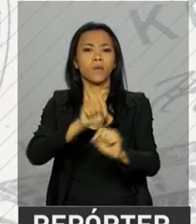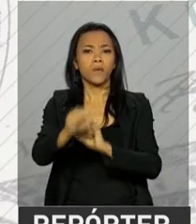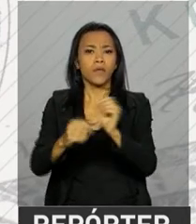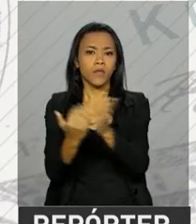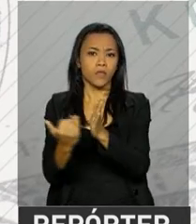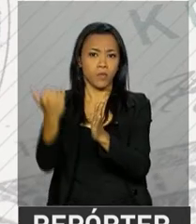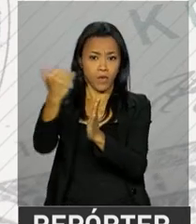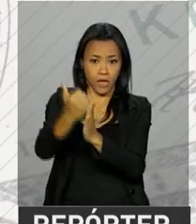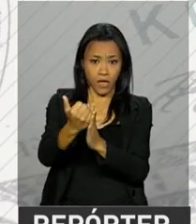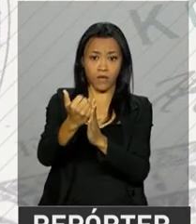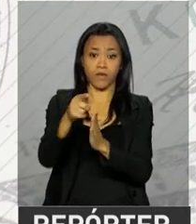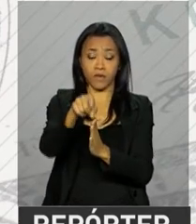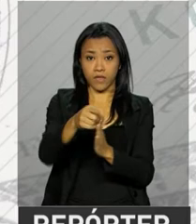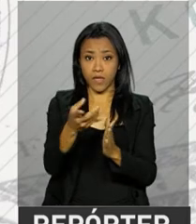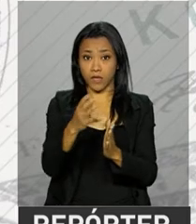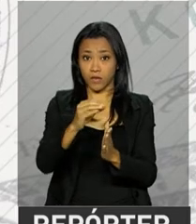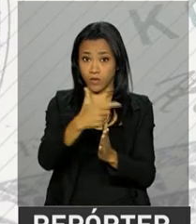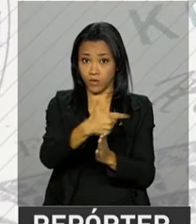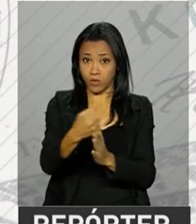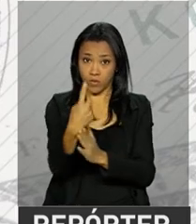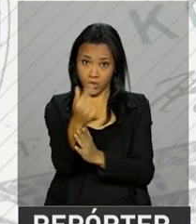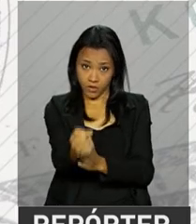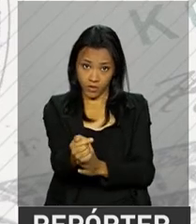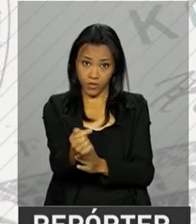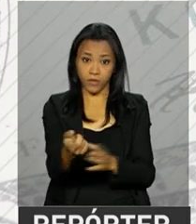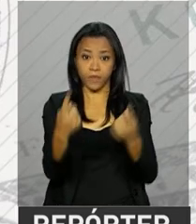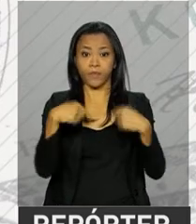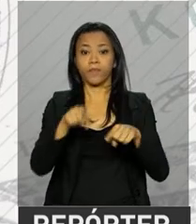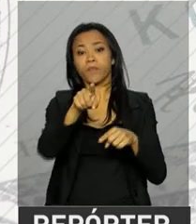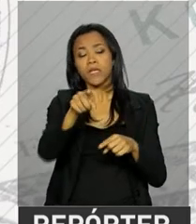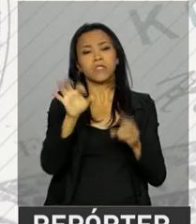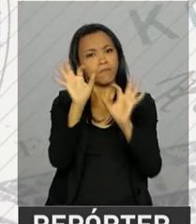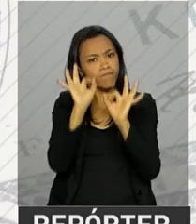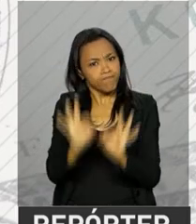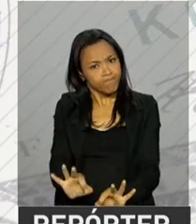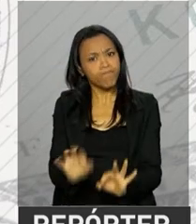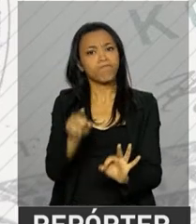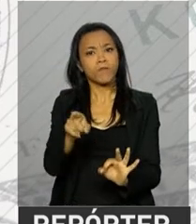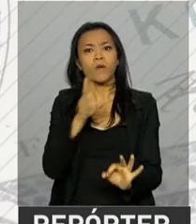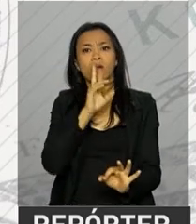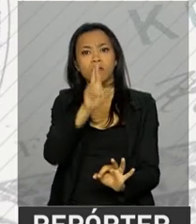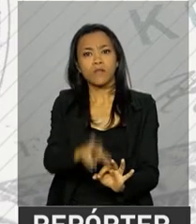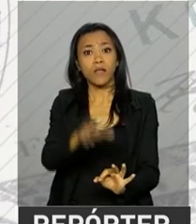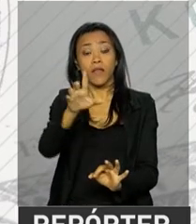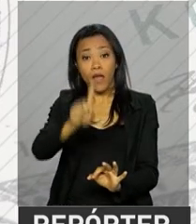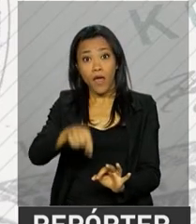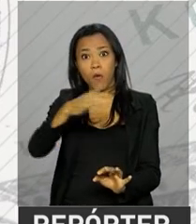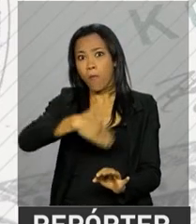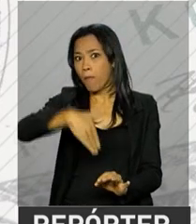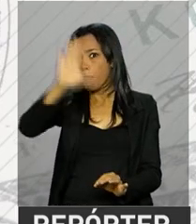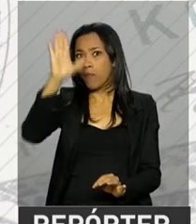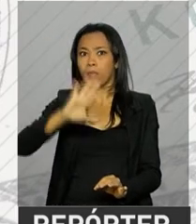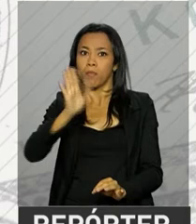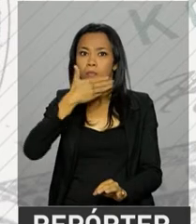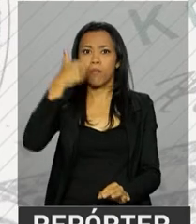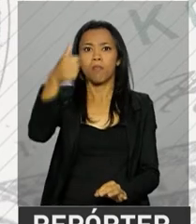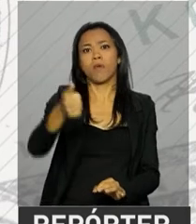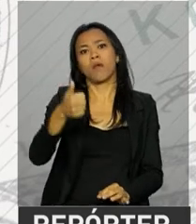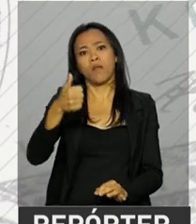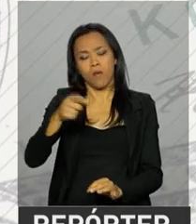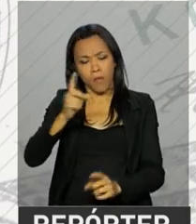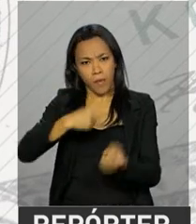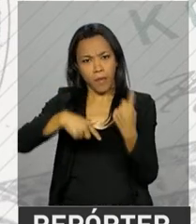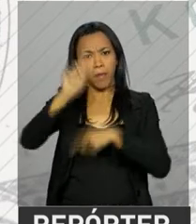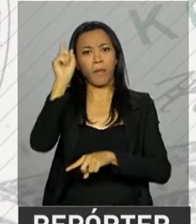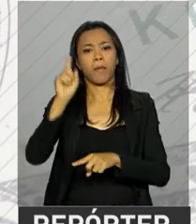superávit da balança comercial para 2017 caso se confirme o resultado será o maior desempenho anual da série histórica superando